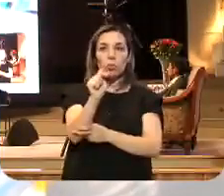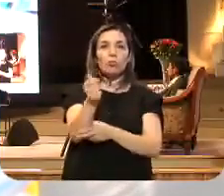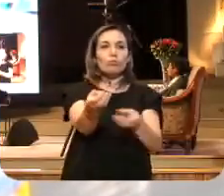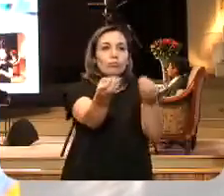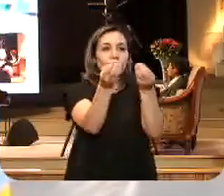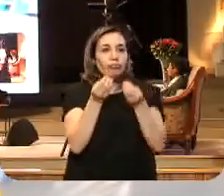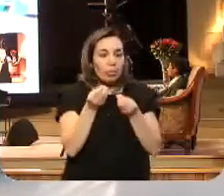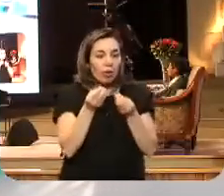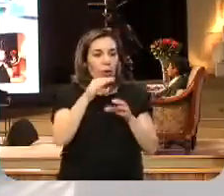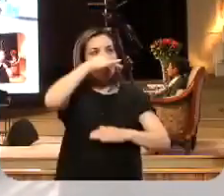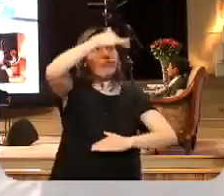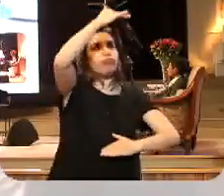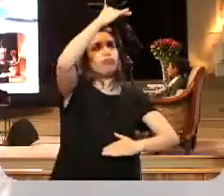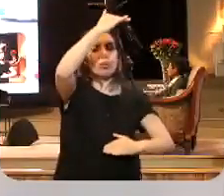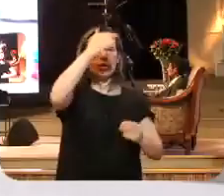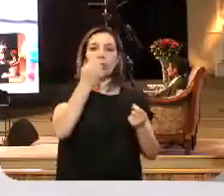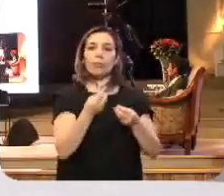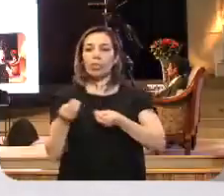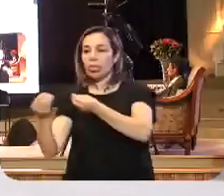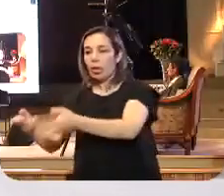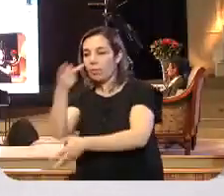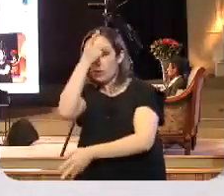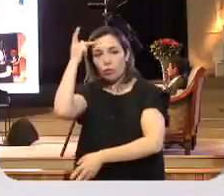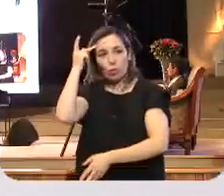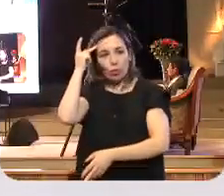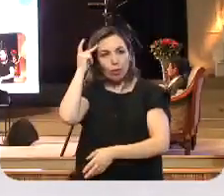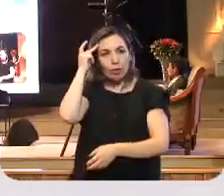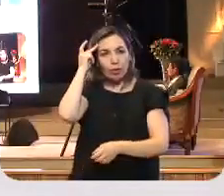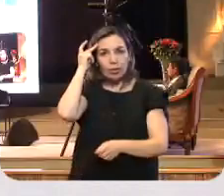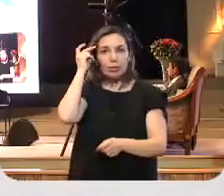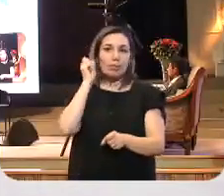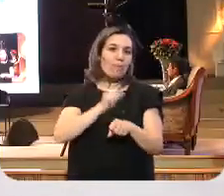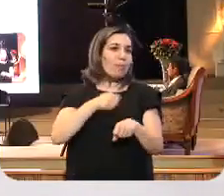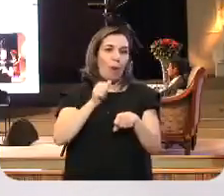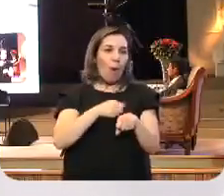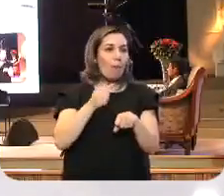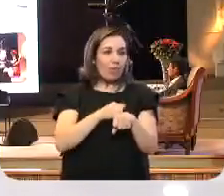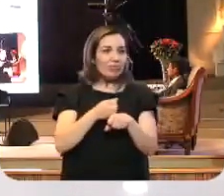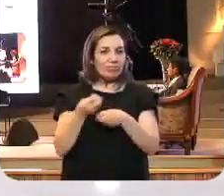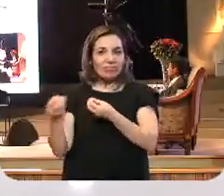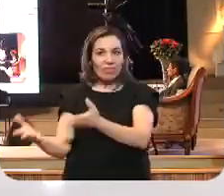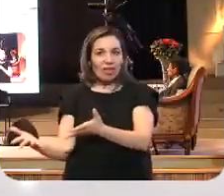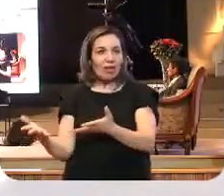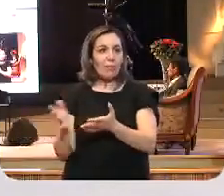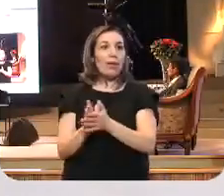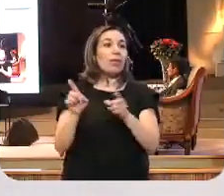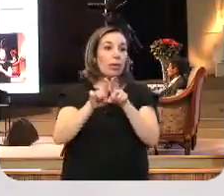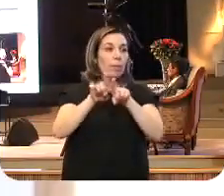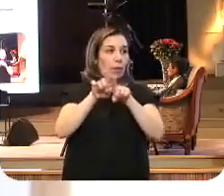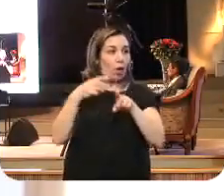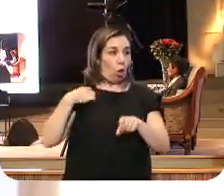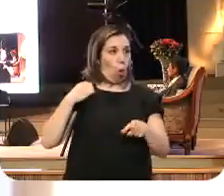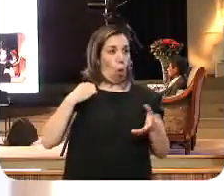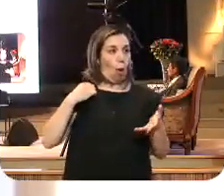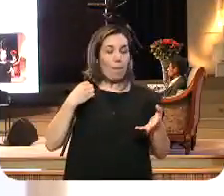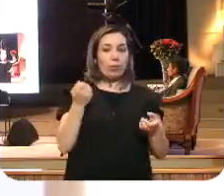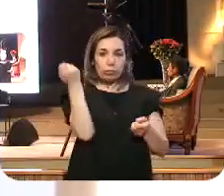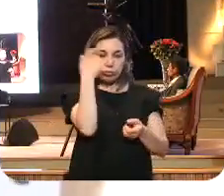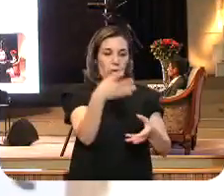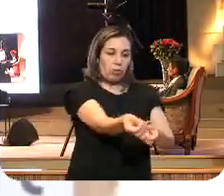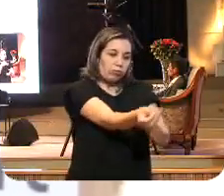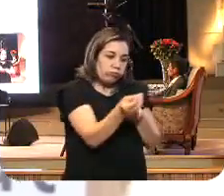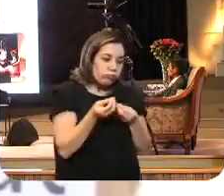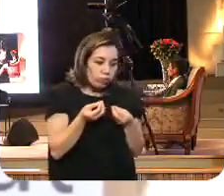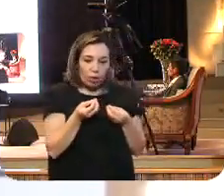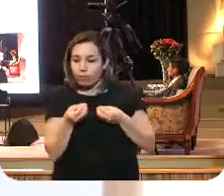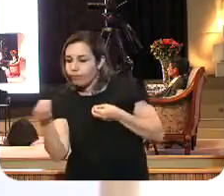de vulnerabilidade social. Também recebemos doações de roupas, itens de higiene pessoal